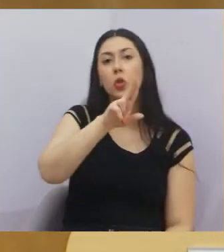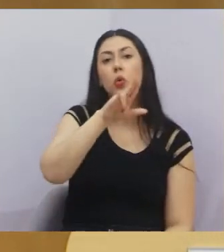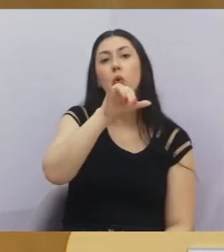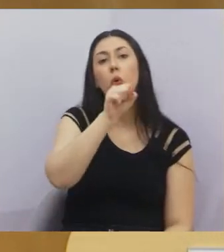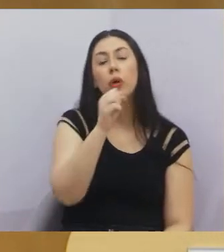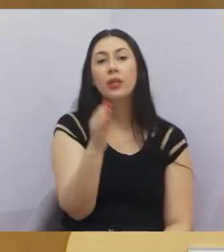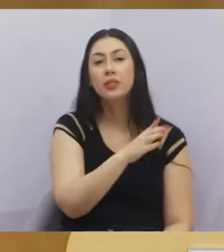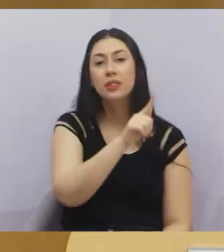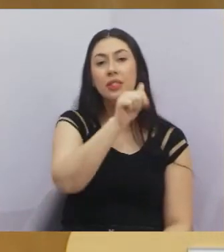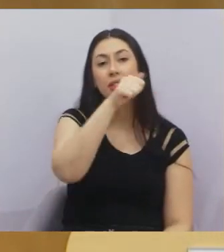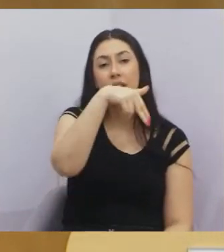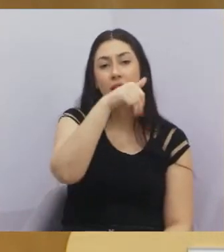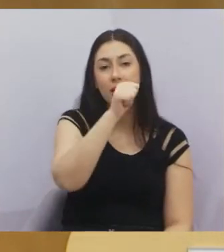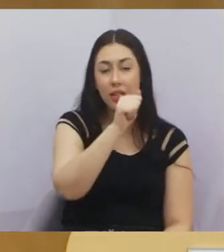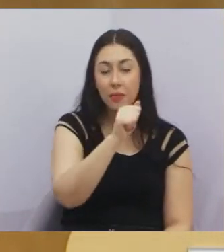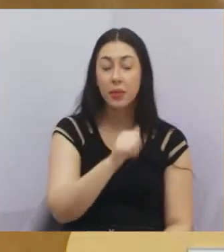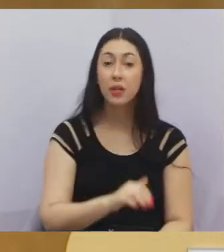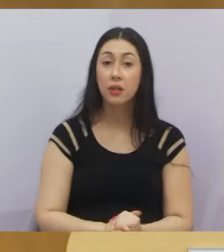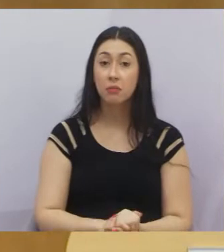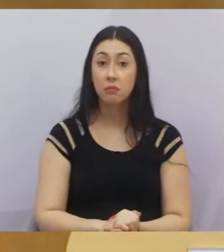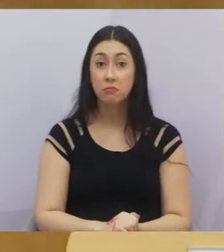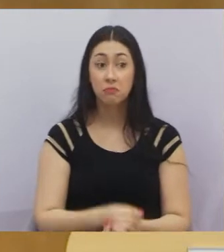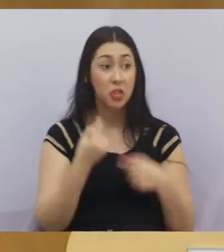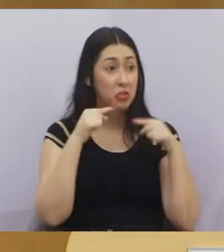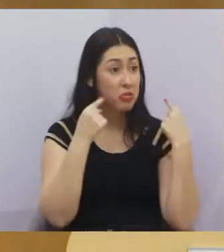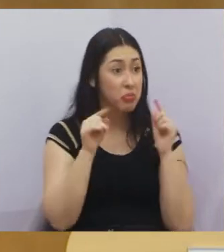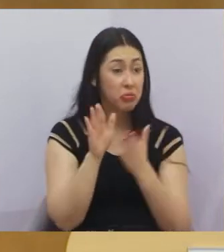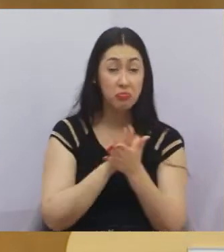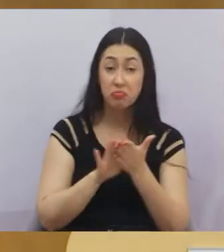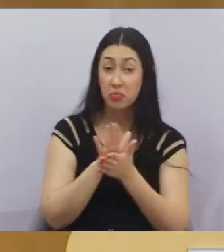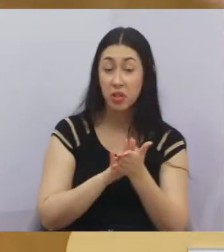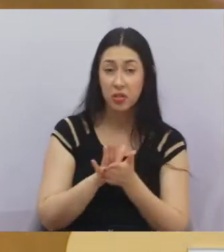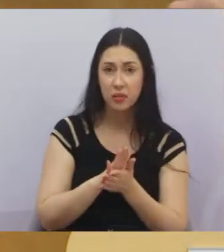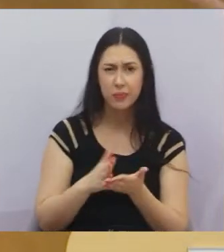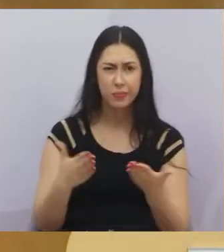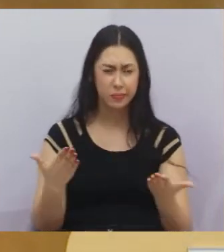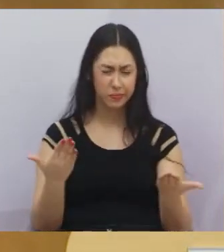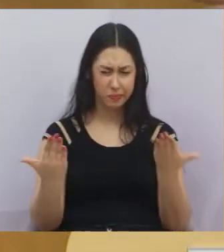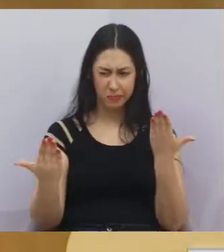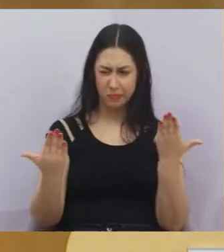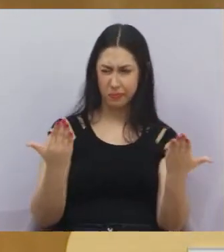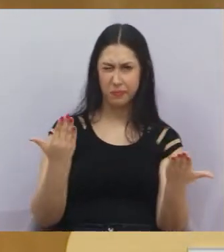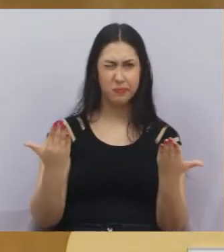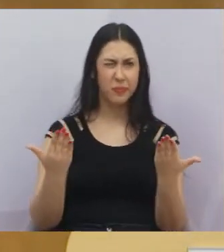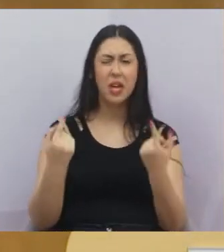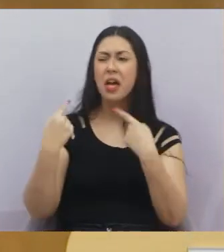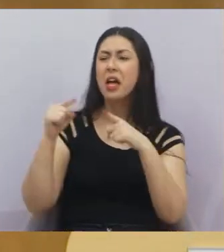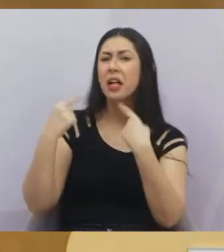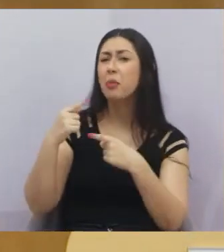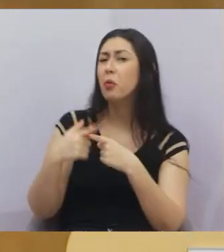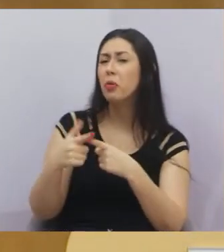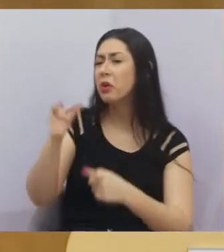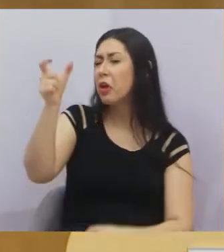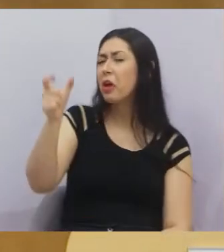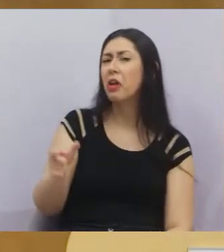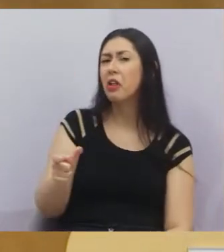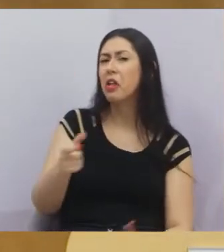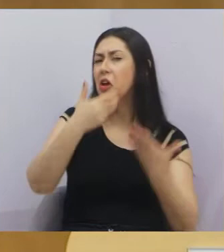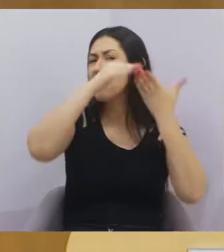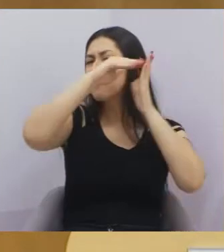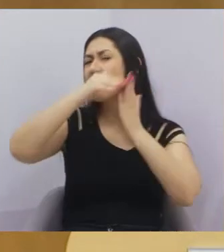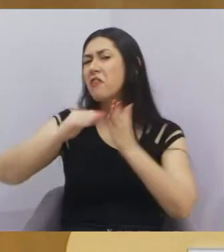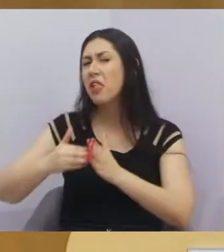um advogado, né, indicado, não teve crítica. Será que as críticas em cima da Marielle Franco é porque ela é negra e veio da